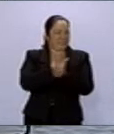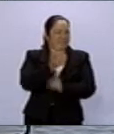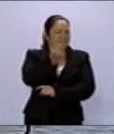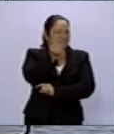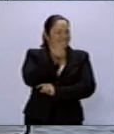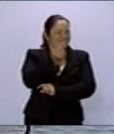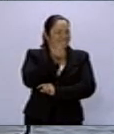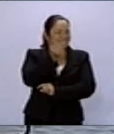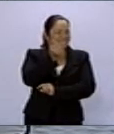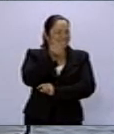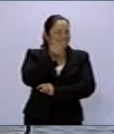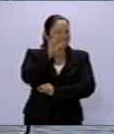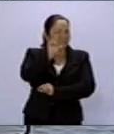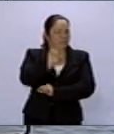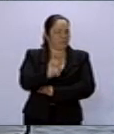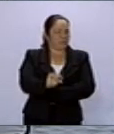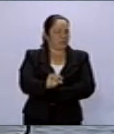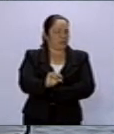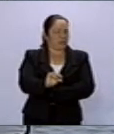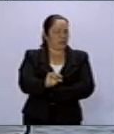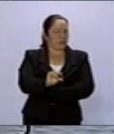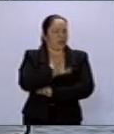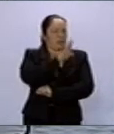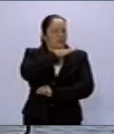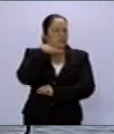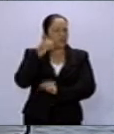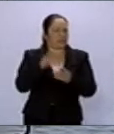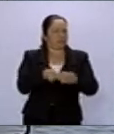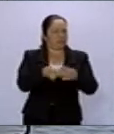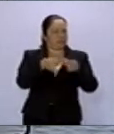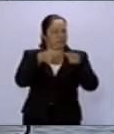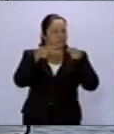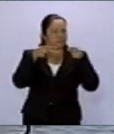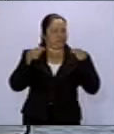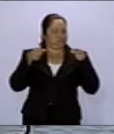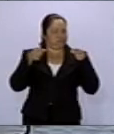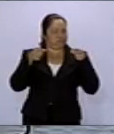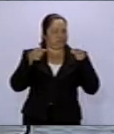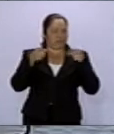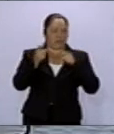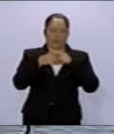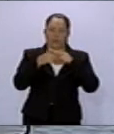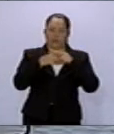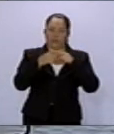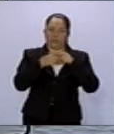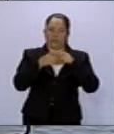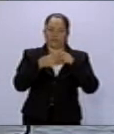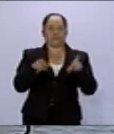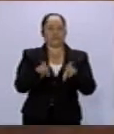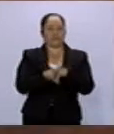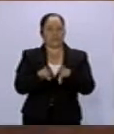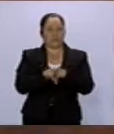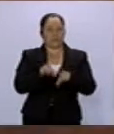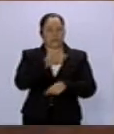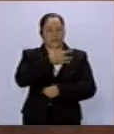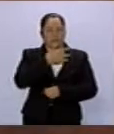e com a mortalidade infantil e Menor cobertura de médico na atenção básica de saúde